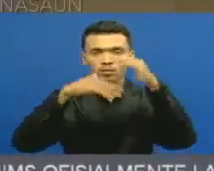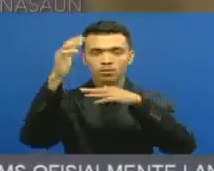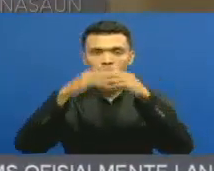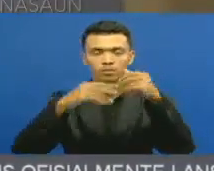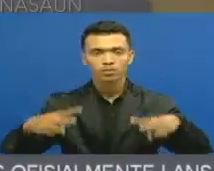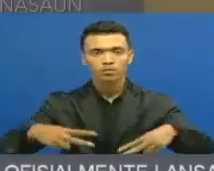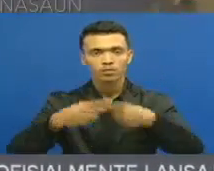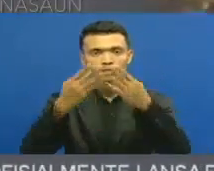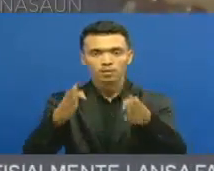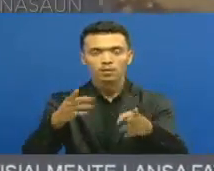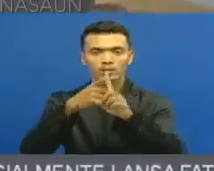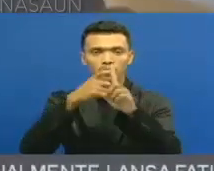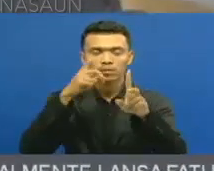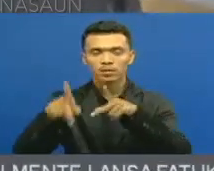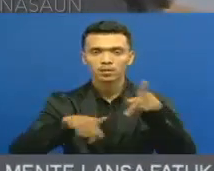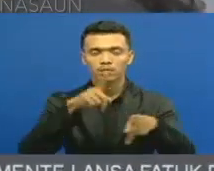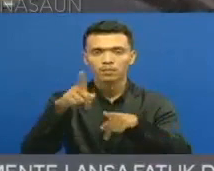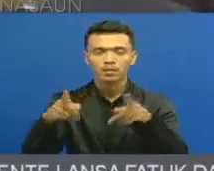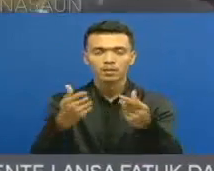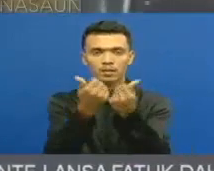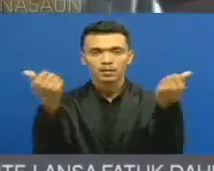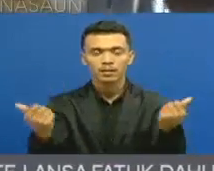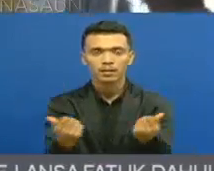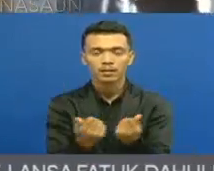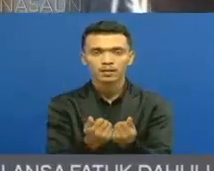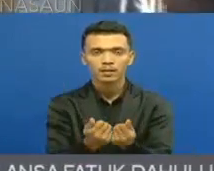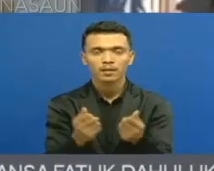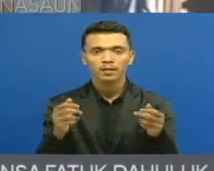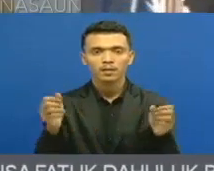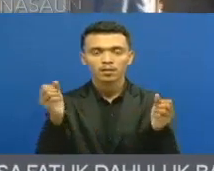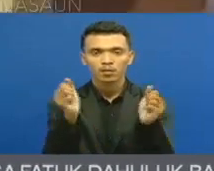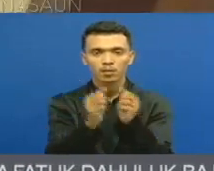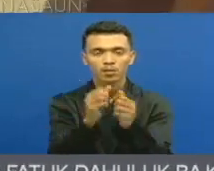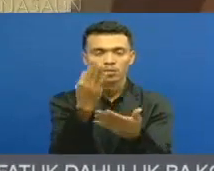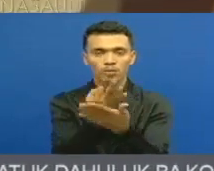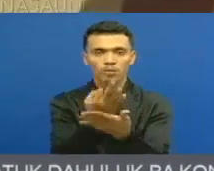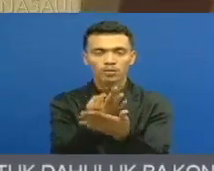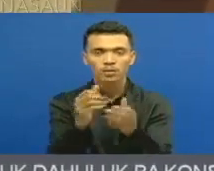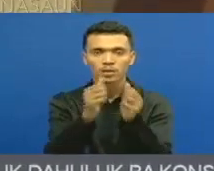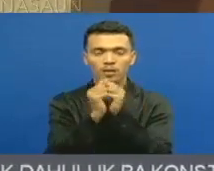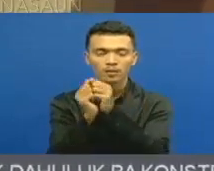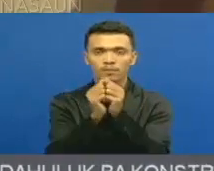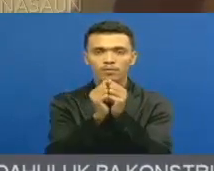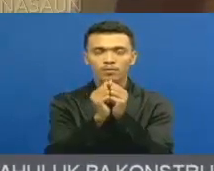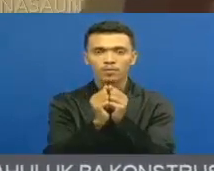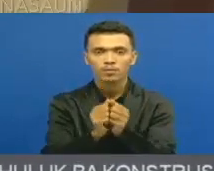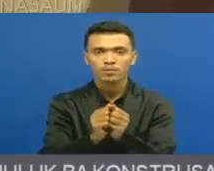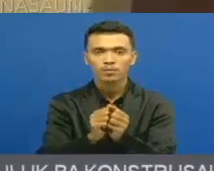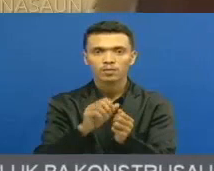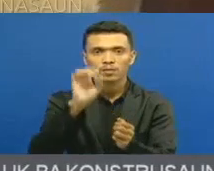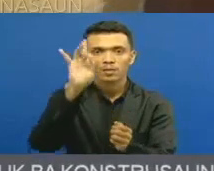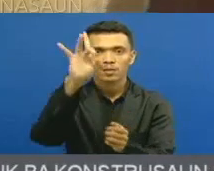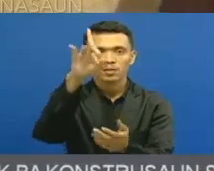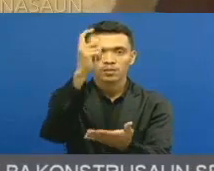voluntariamente usi comunidade aldeia Kirikoli, suku Manetu, o total orçamento, hamotuk dólar americano, rihun